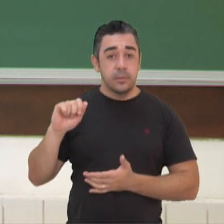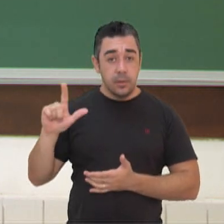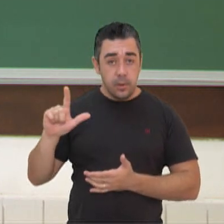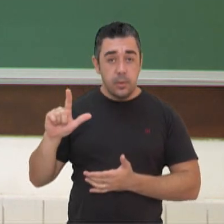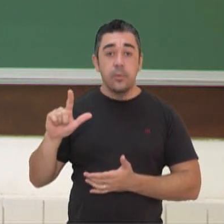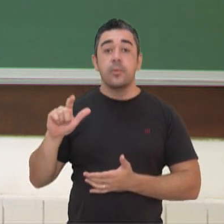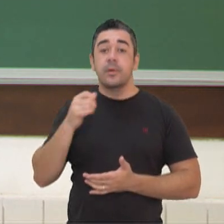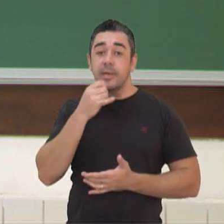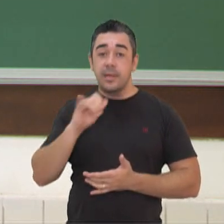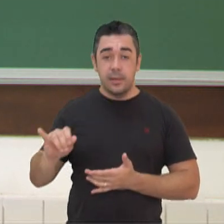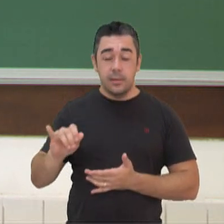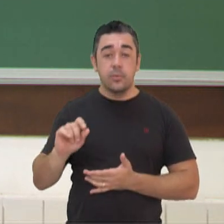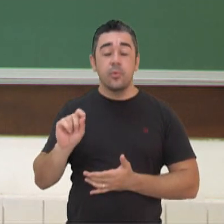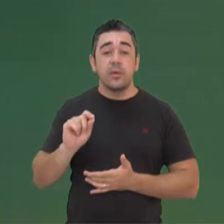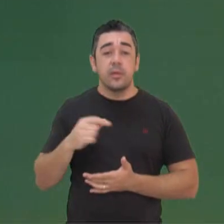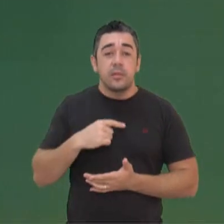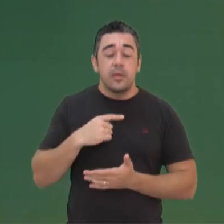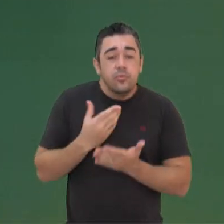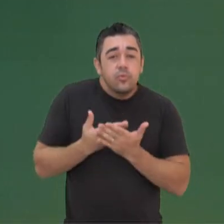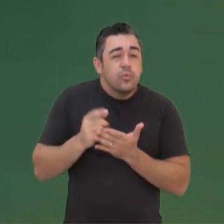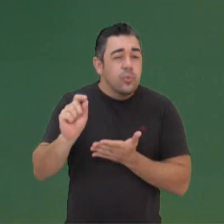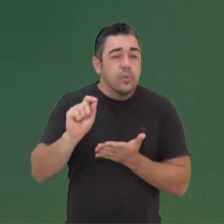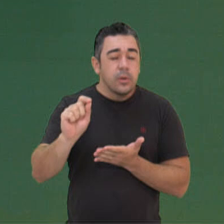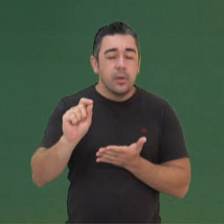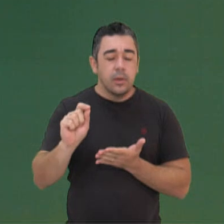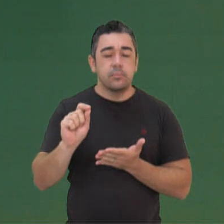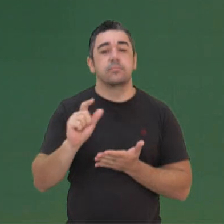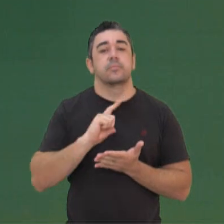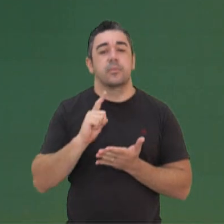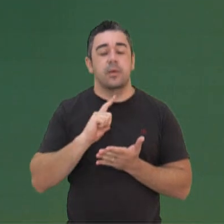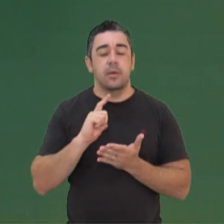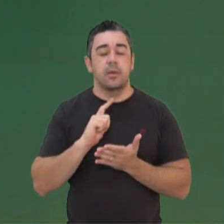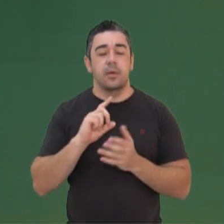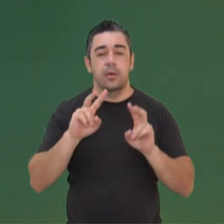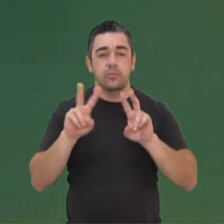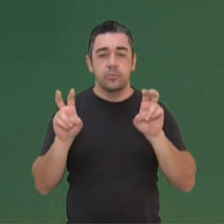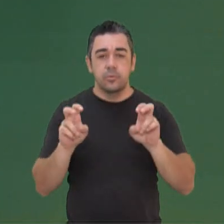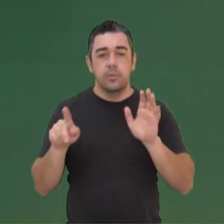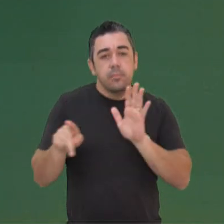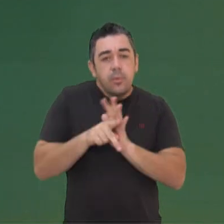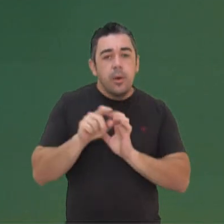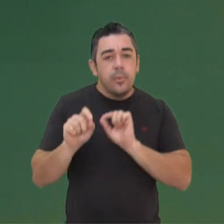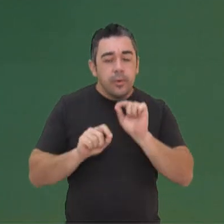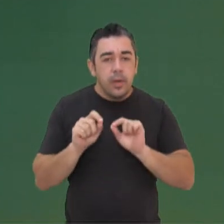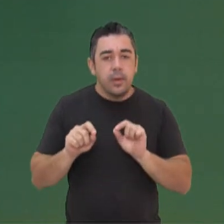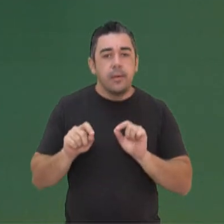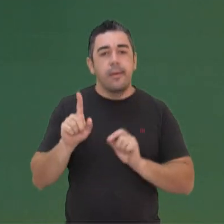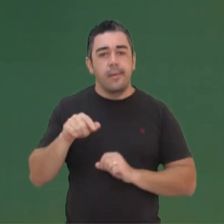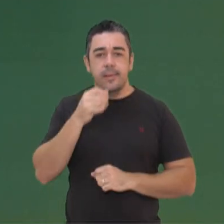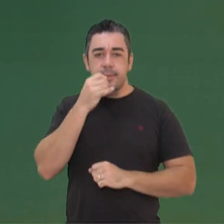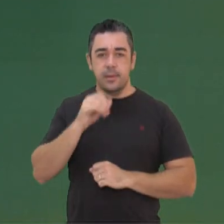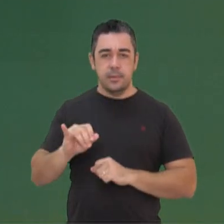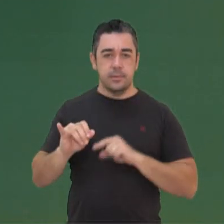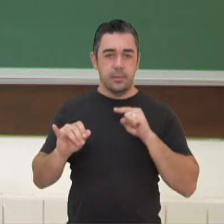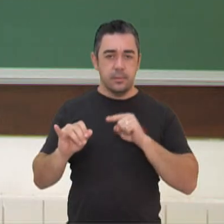iniciamos com esse estudo uma sequência de assuntos relacionados a propriedades escalares da